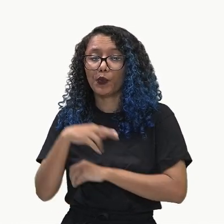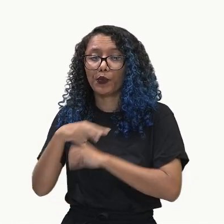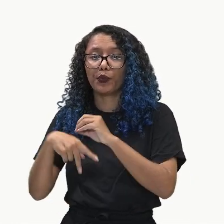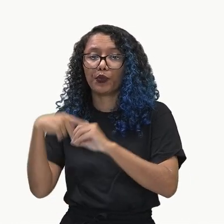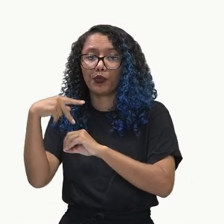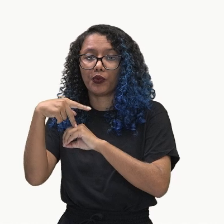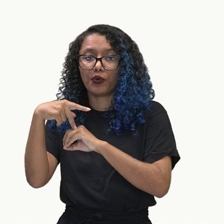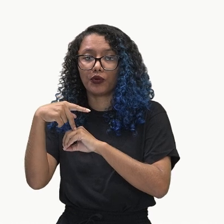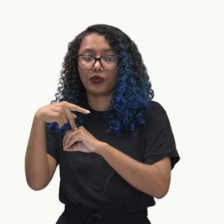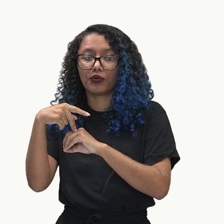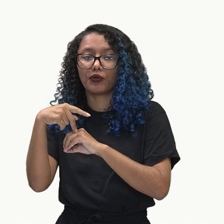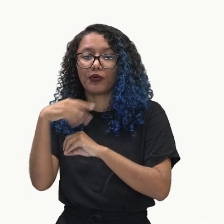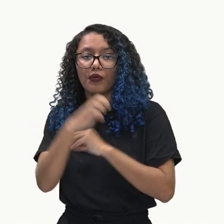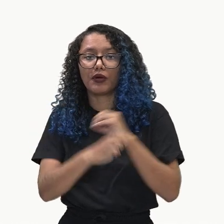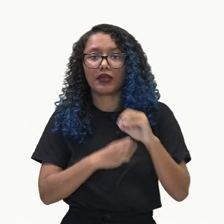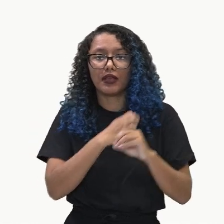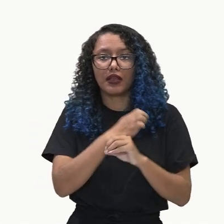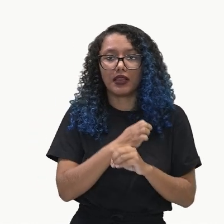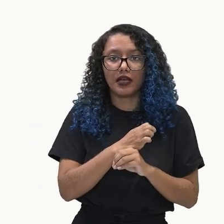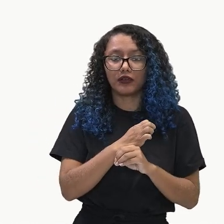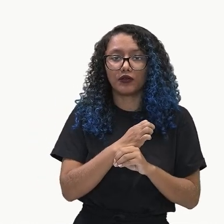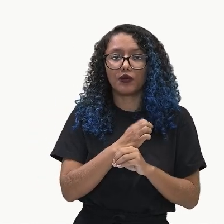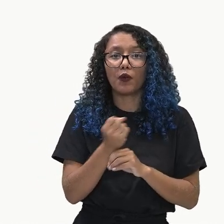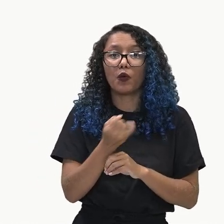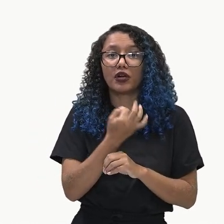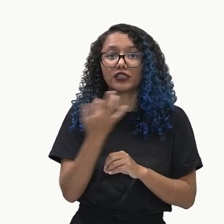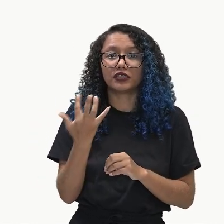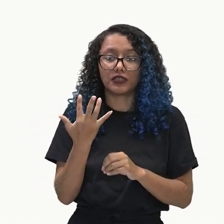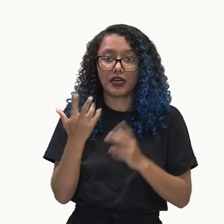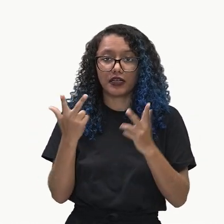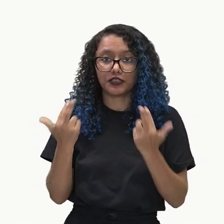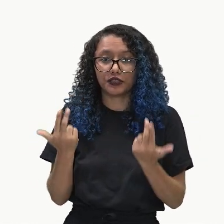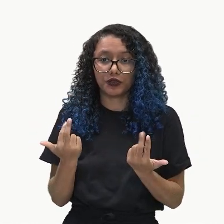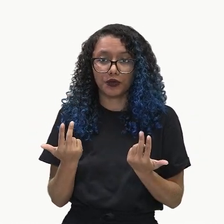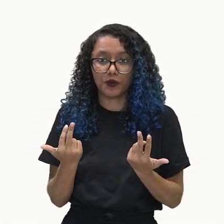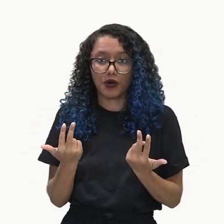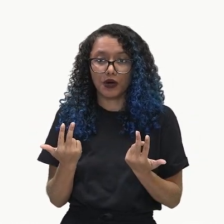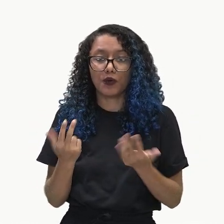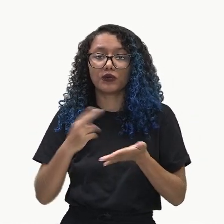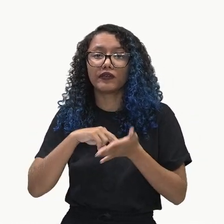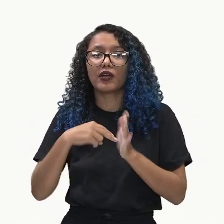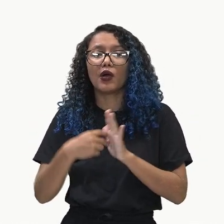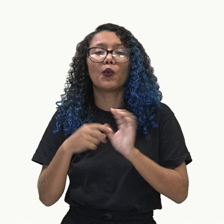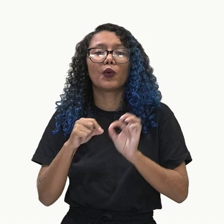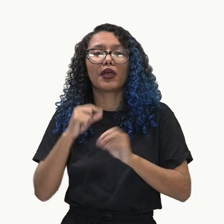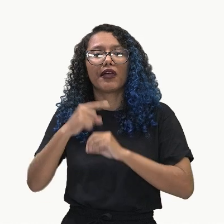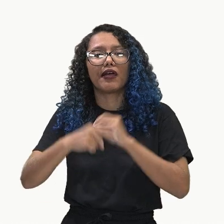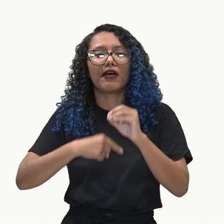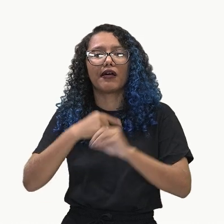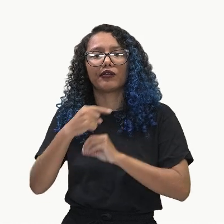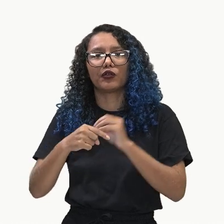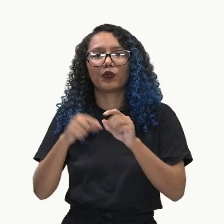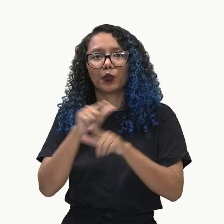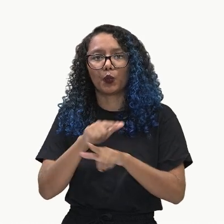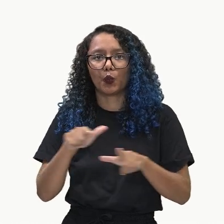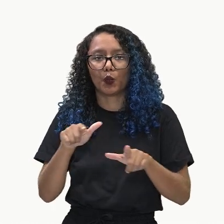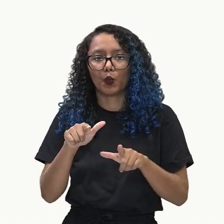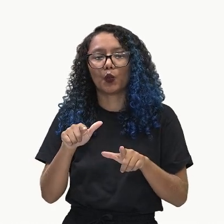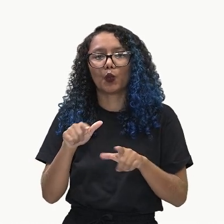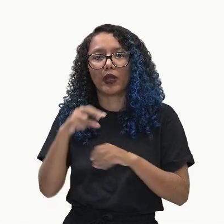prótons e elétrons, nós temos um átomo neutro,